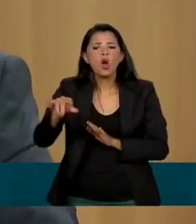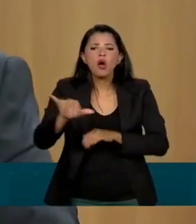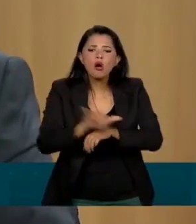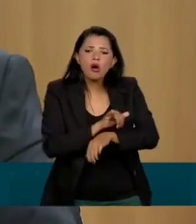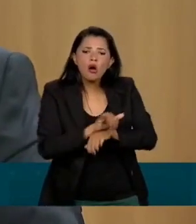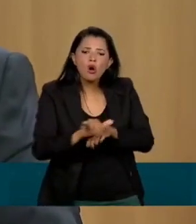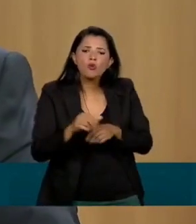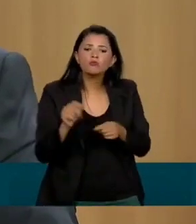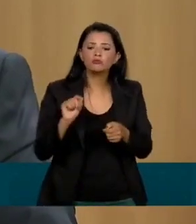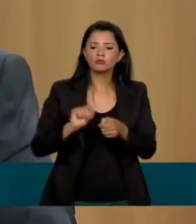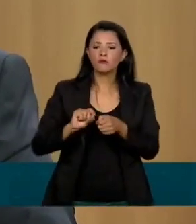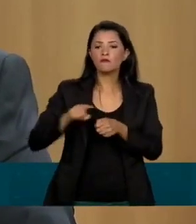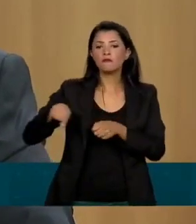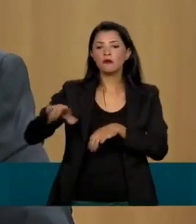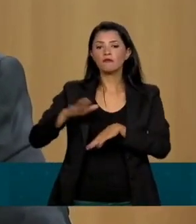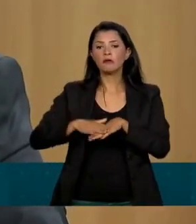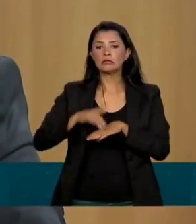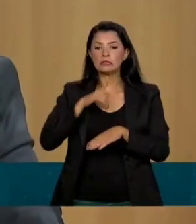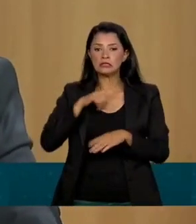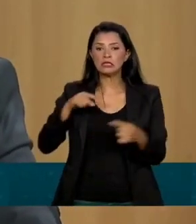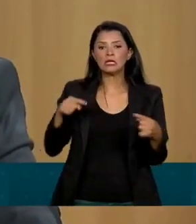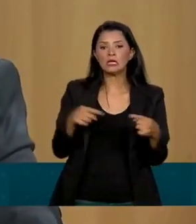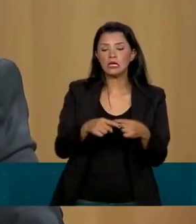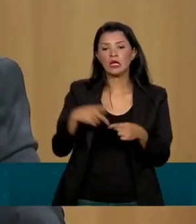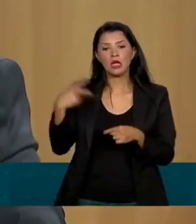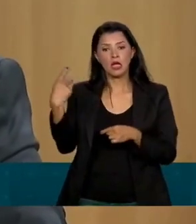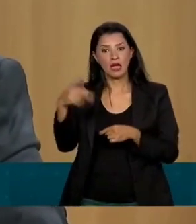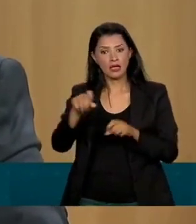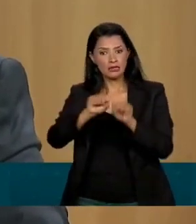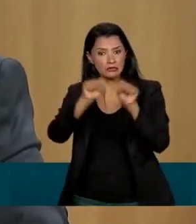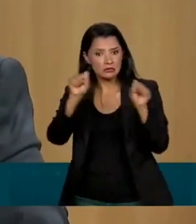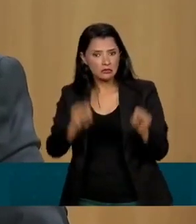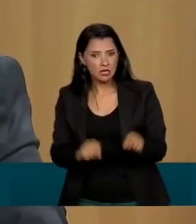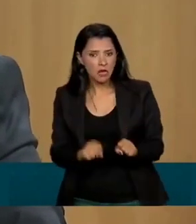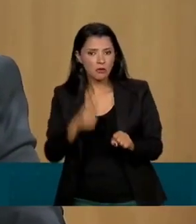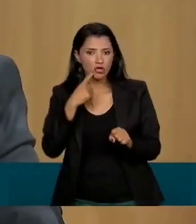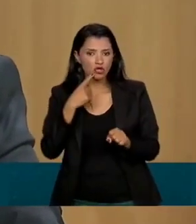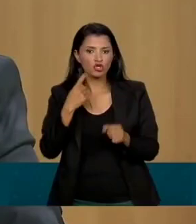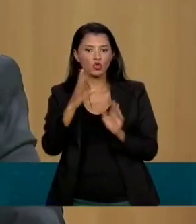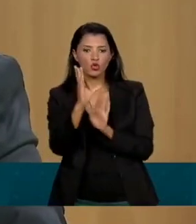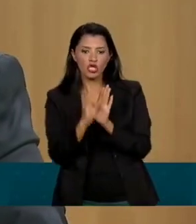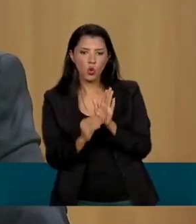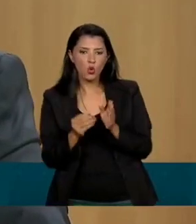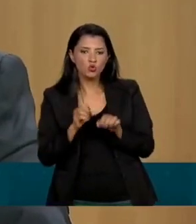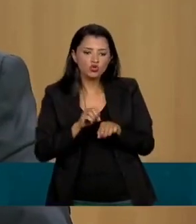medidas relativas à concepção do seu sistema de recomendação